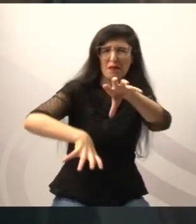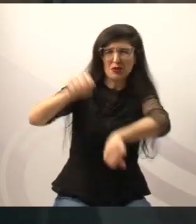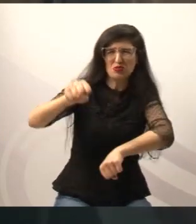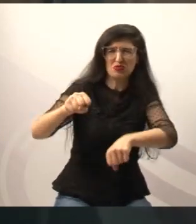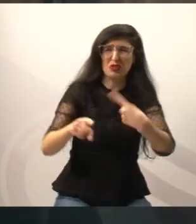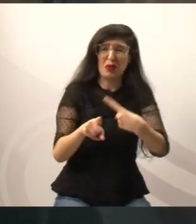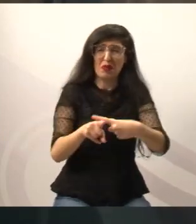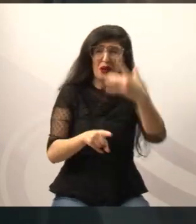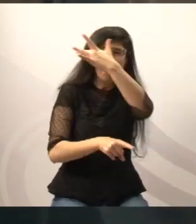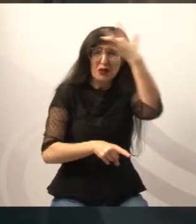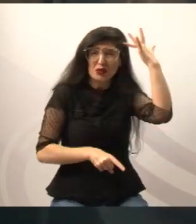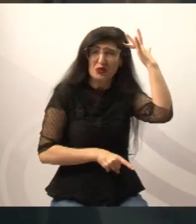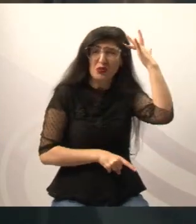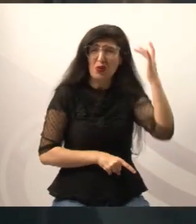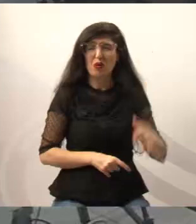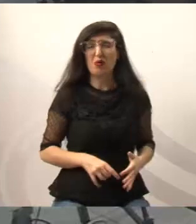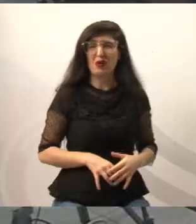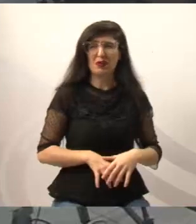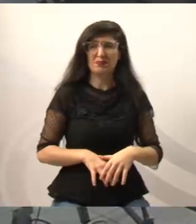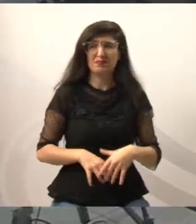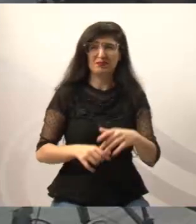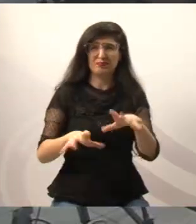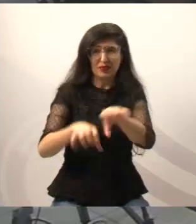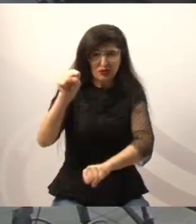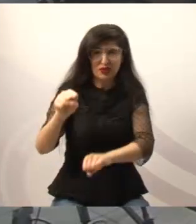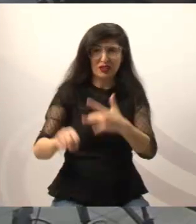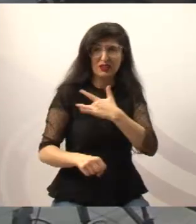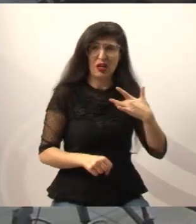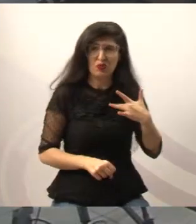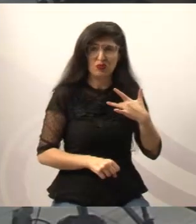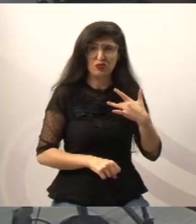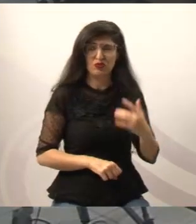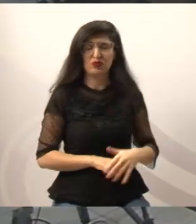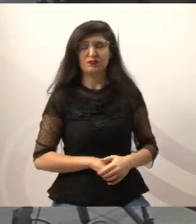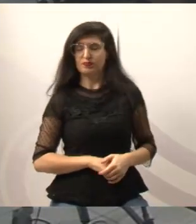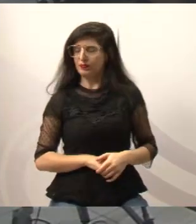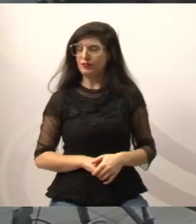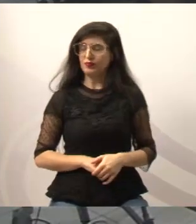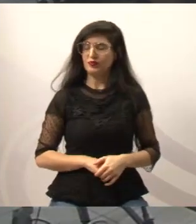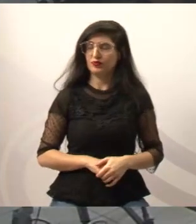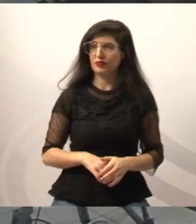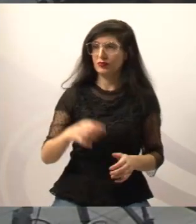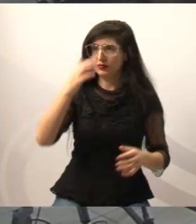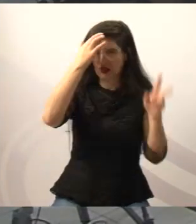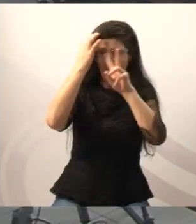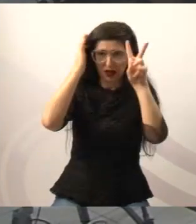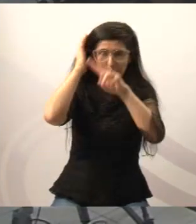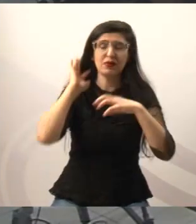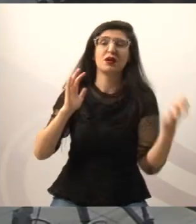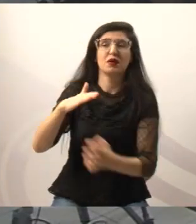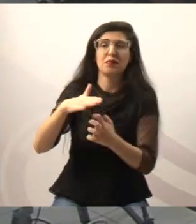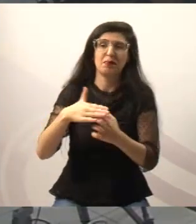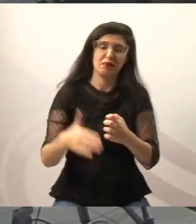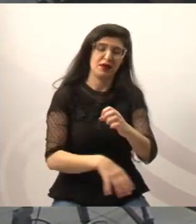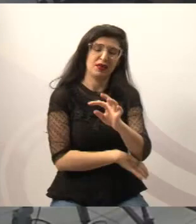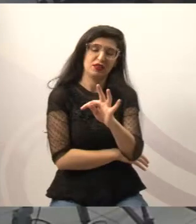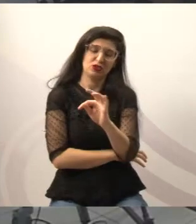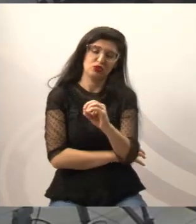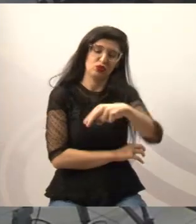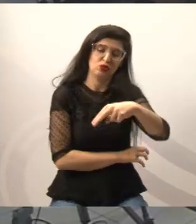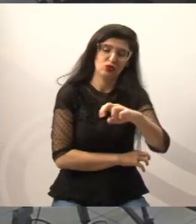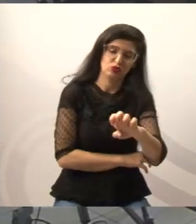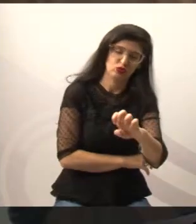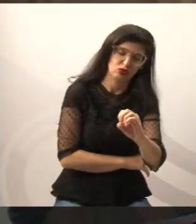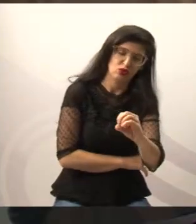deixou. Também quero contribuir nesse projeto, lembrando que essa empresa Tonoli, ela foi interditada pela juíza